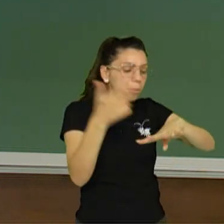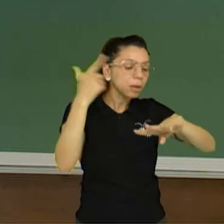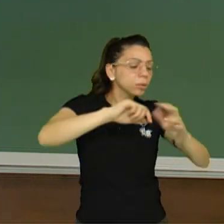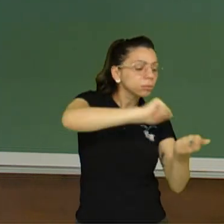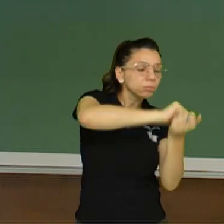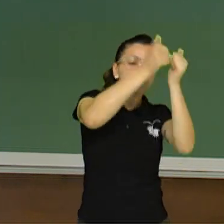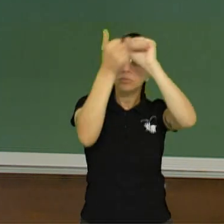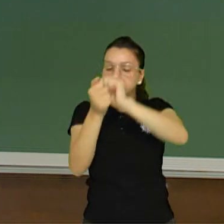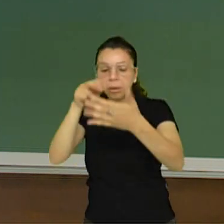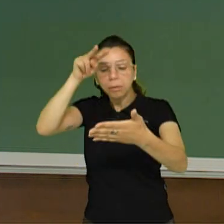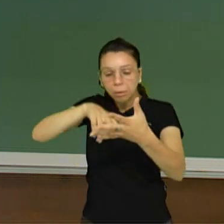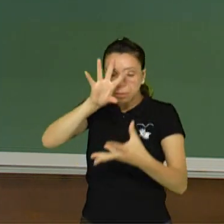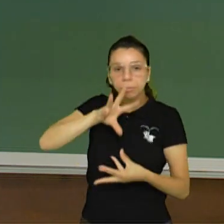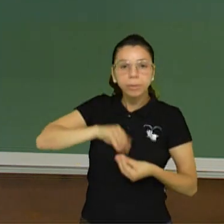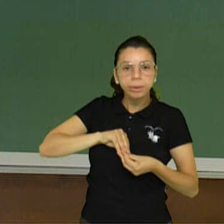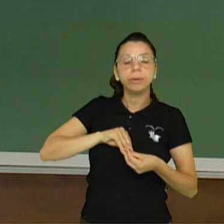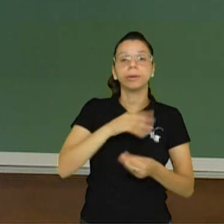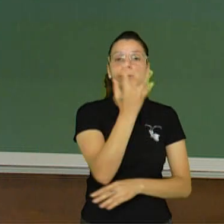natureza.